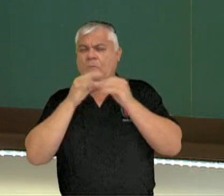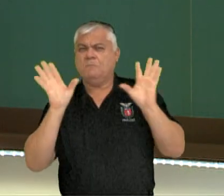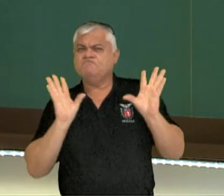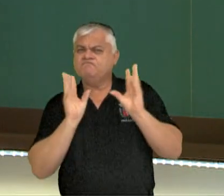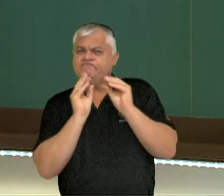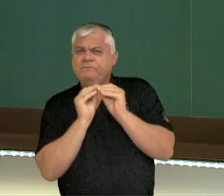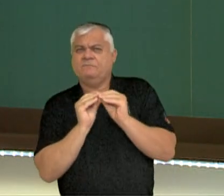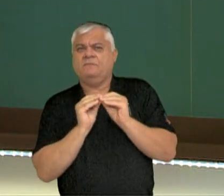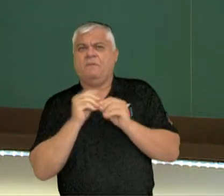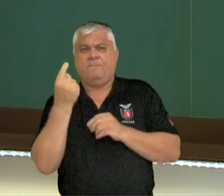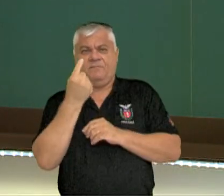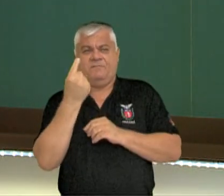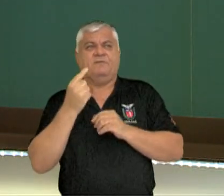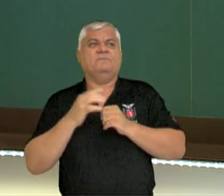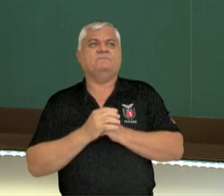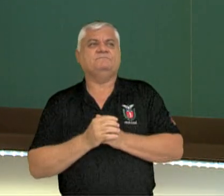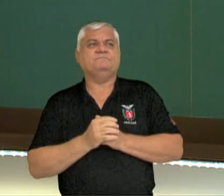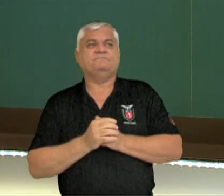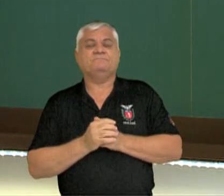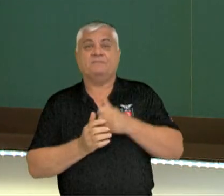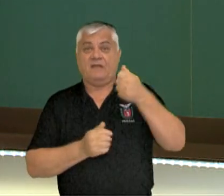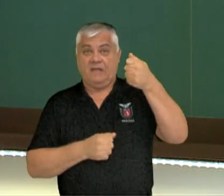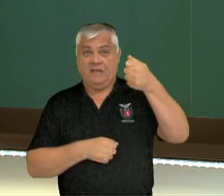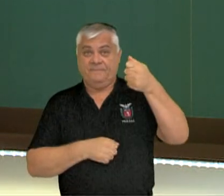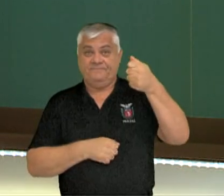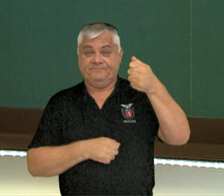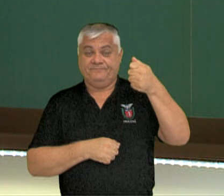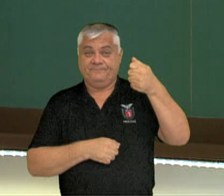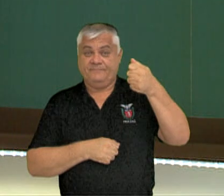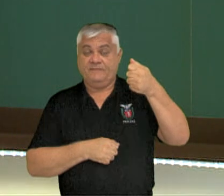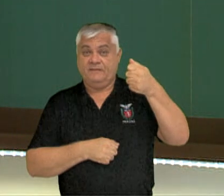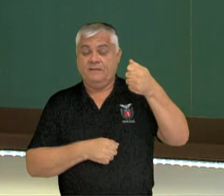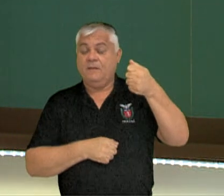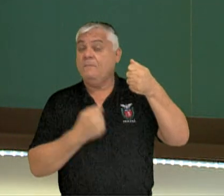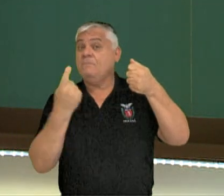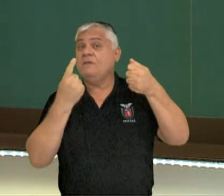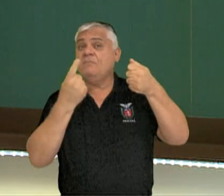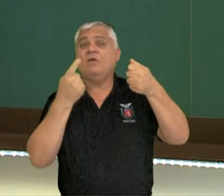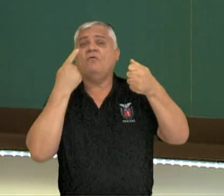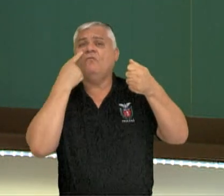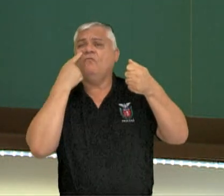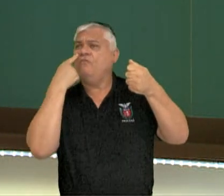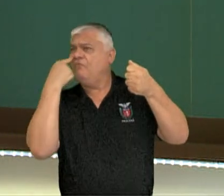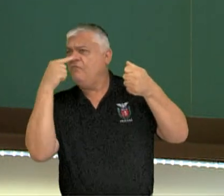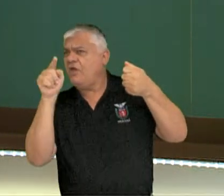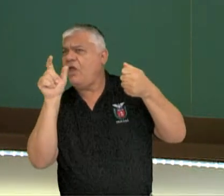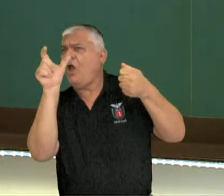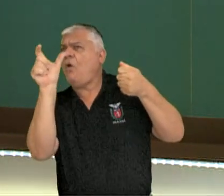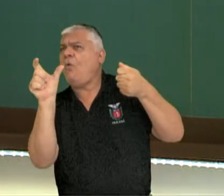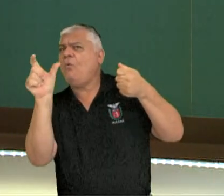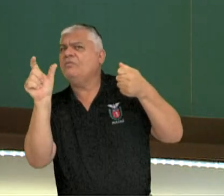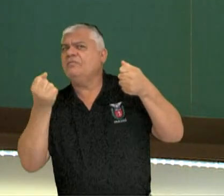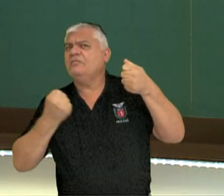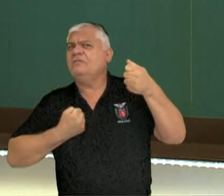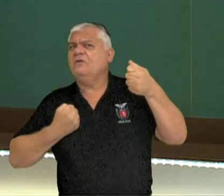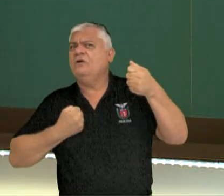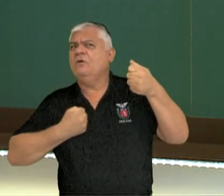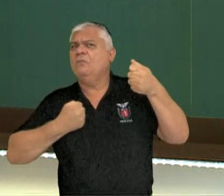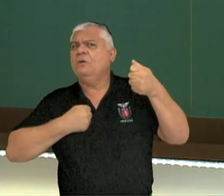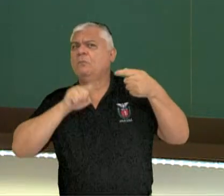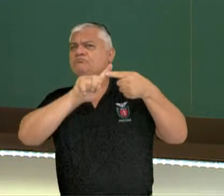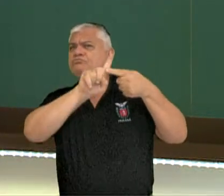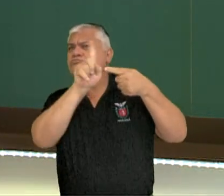ao primeiro quadrante. Então, letra A, primeiro passo. Em qual quadrante esse ângulo